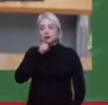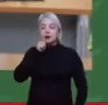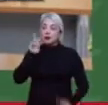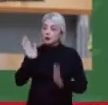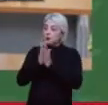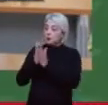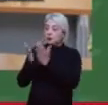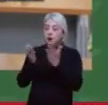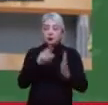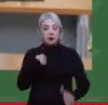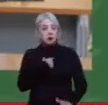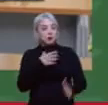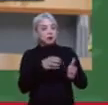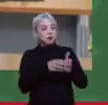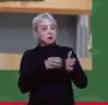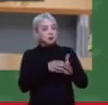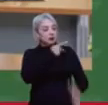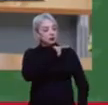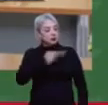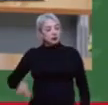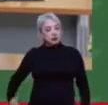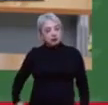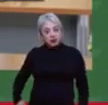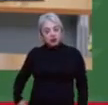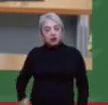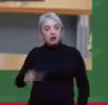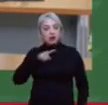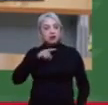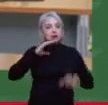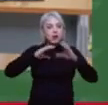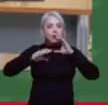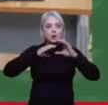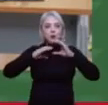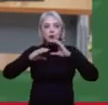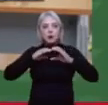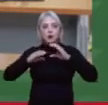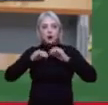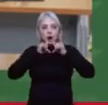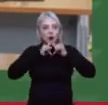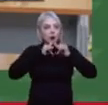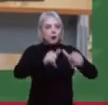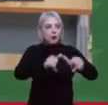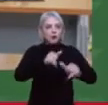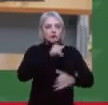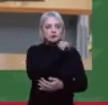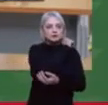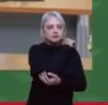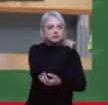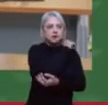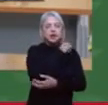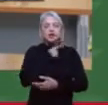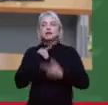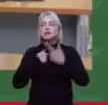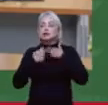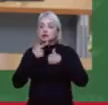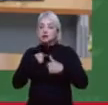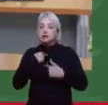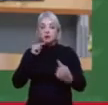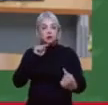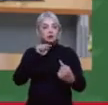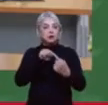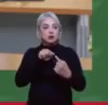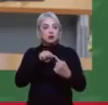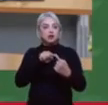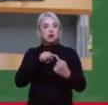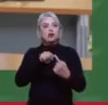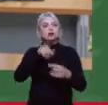parabéns ao nosso partido, você está na presidência, em ter esse canal de levar informações para a nossa militância, exatamente esse é o desejo. E sobre esse tema